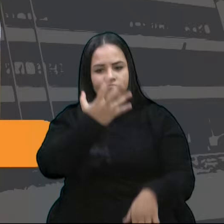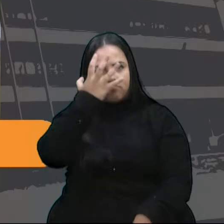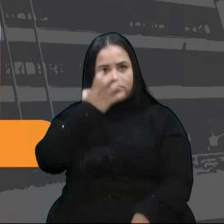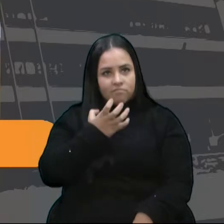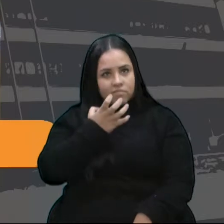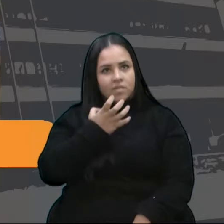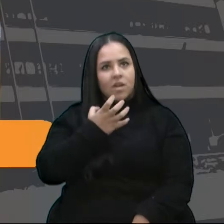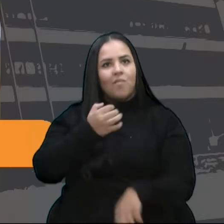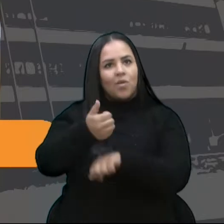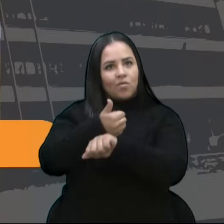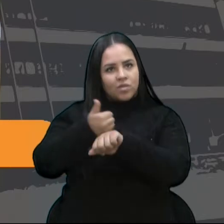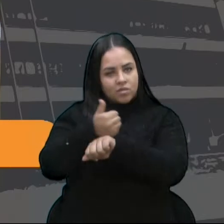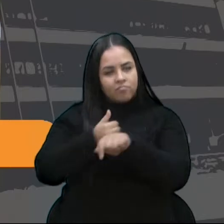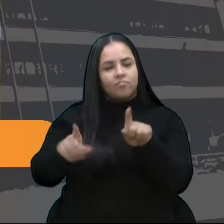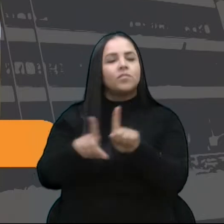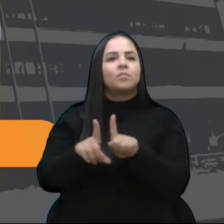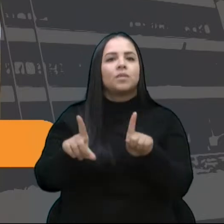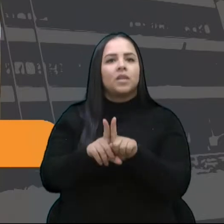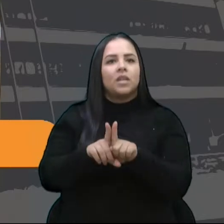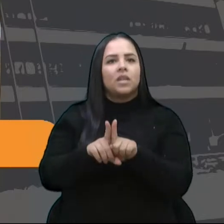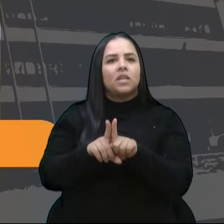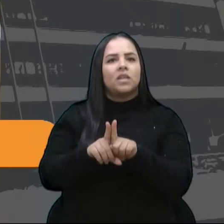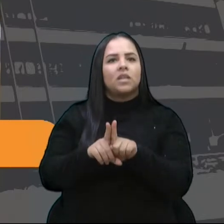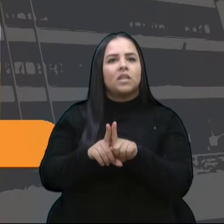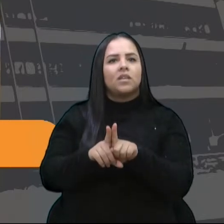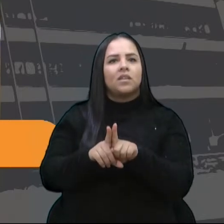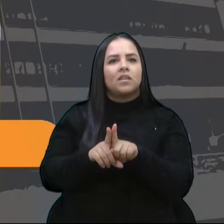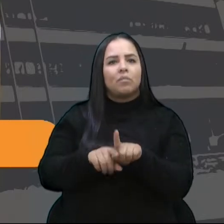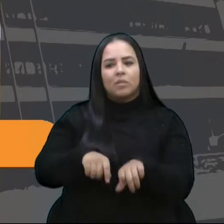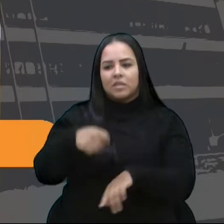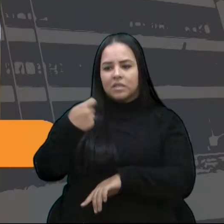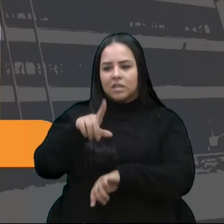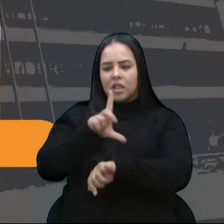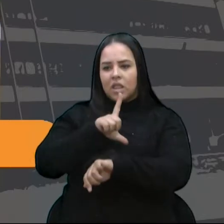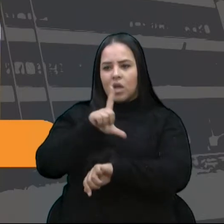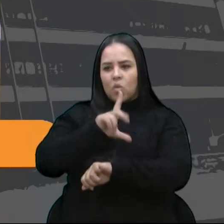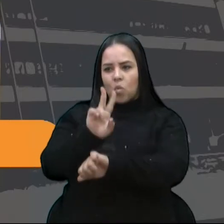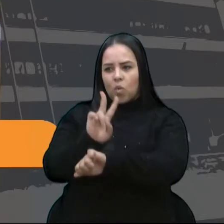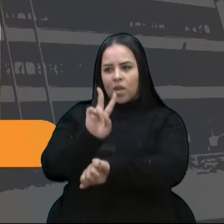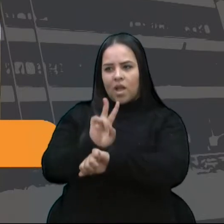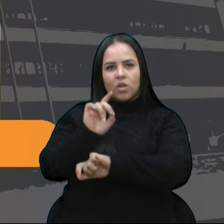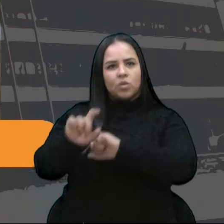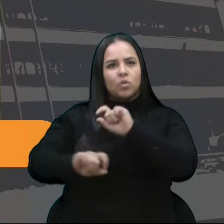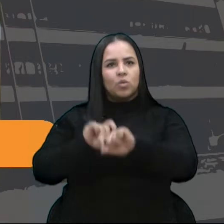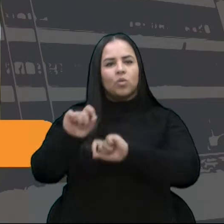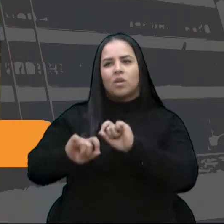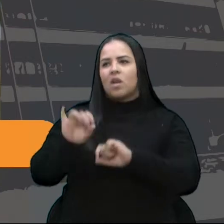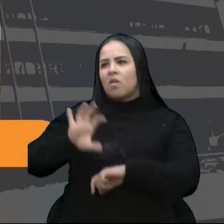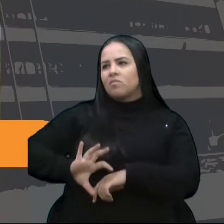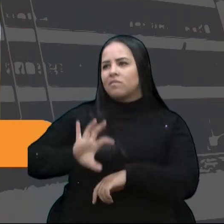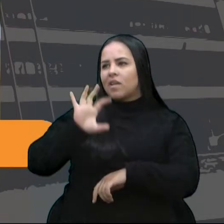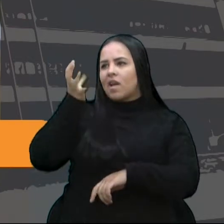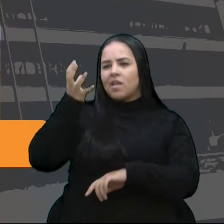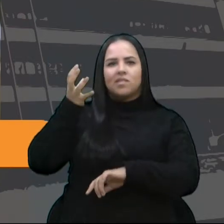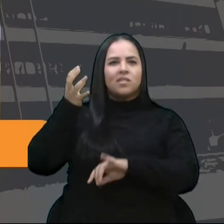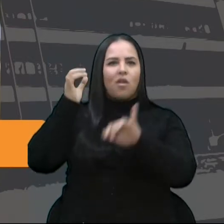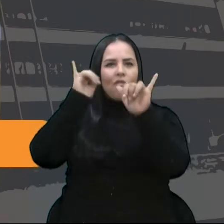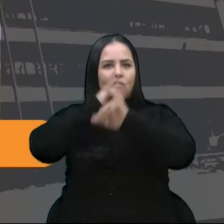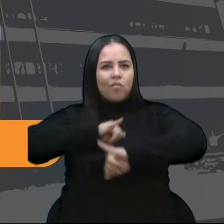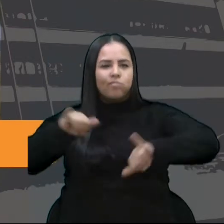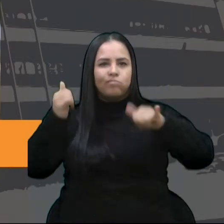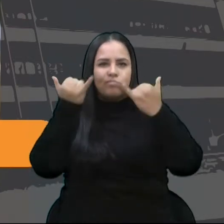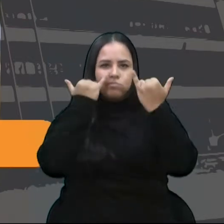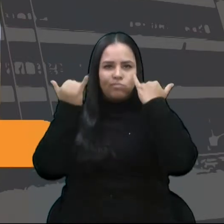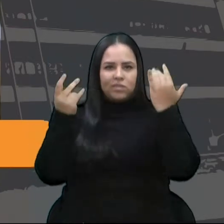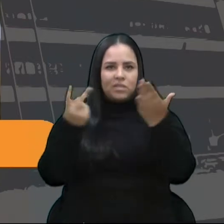jornalismo profissional que se colocasse diante da avalanche das fake news, né?